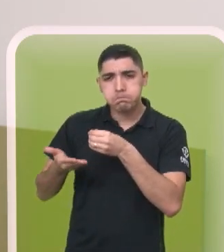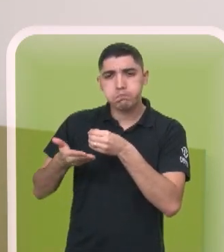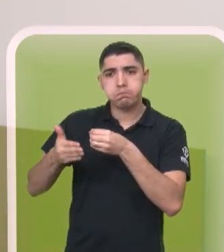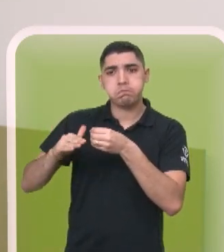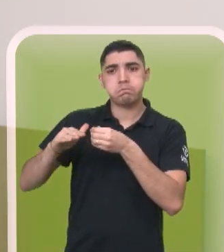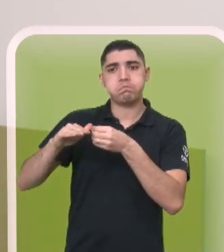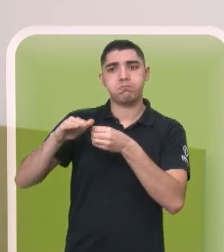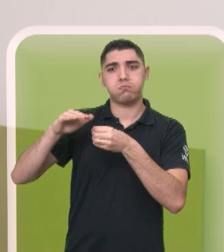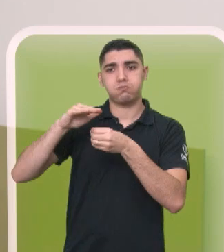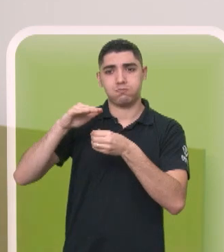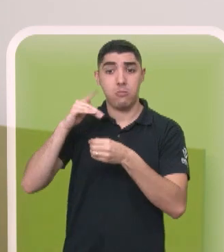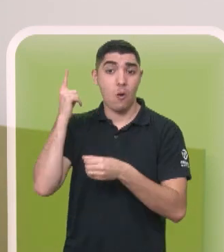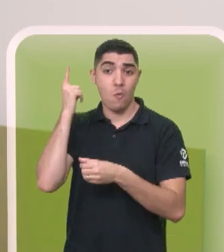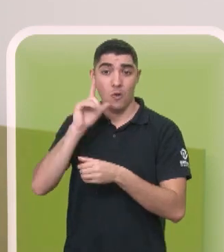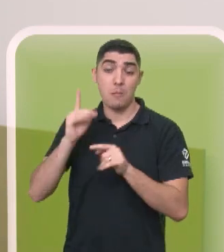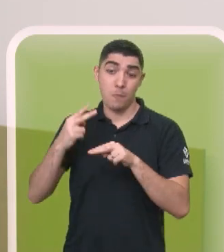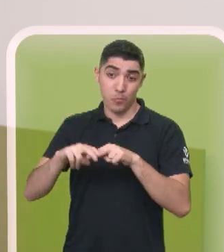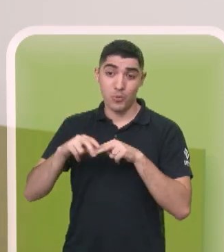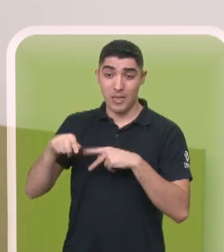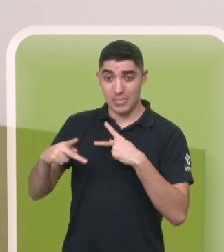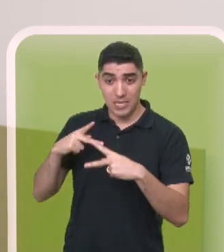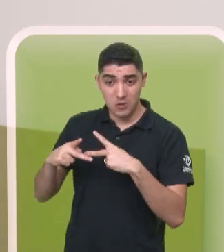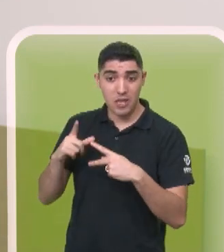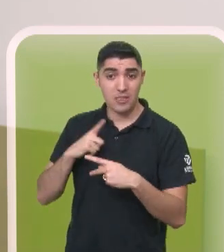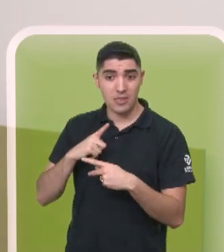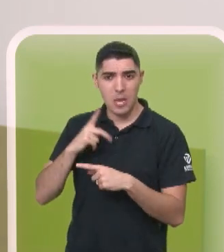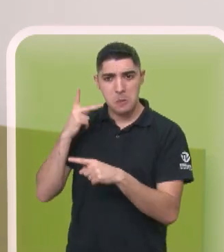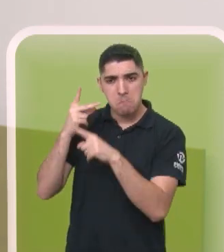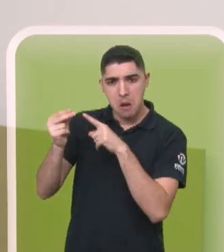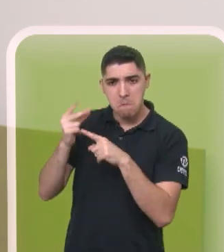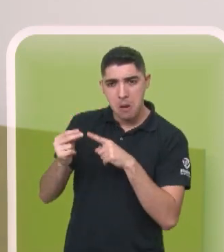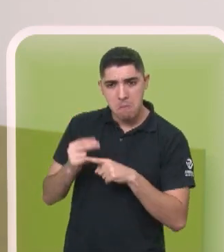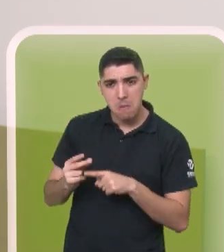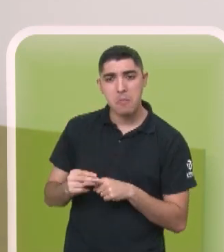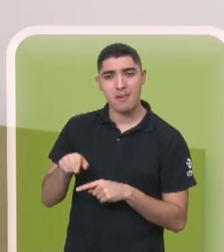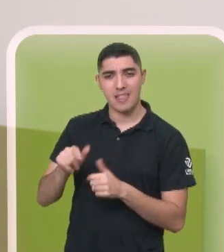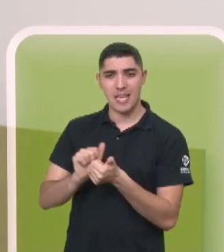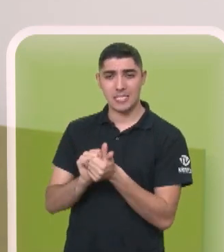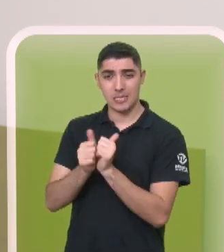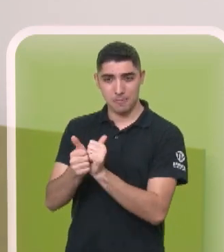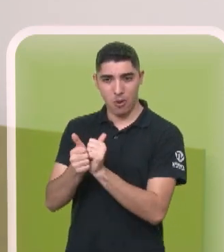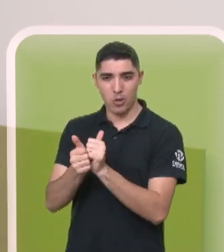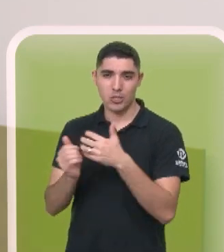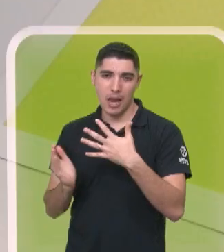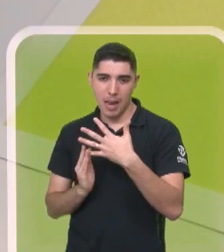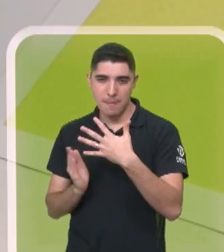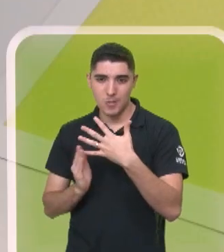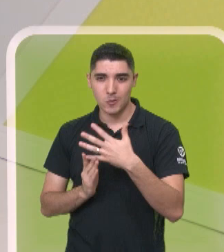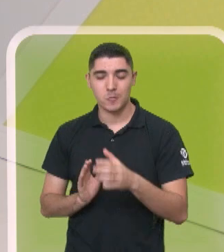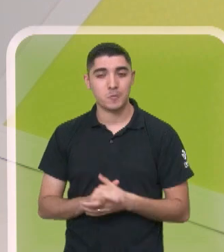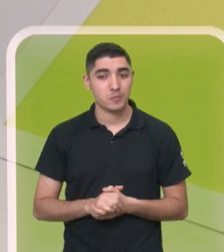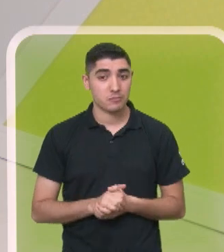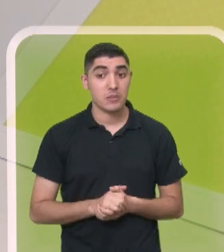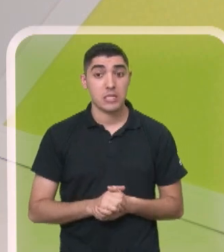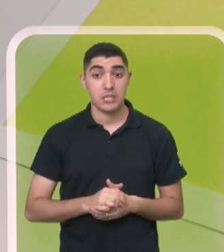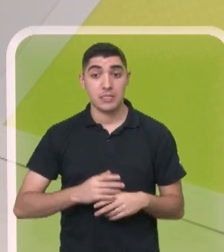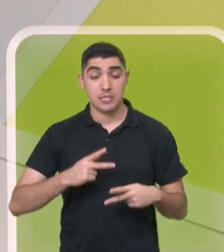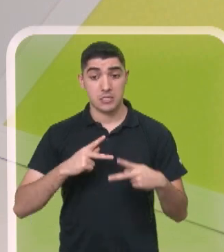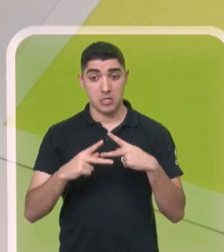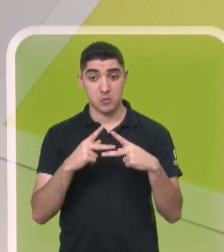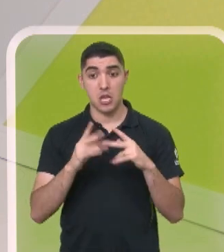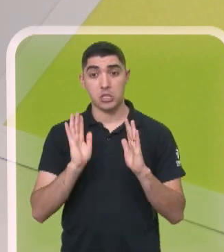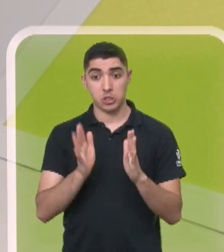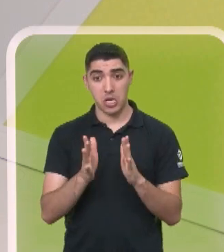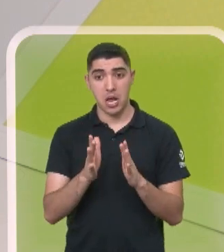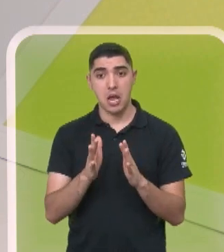o São José vem, São José, a cidade de São José vem colhendo esses frutos aí nos esportes amadores. São José já é campeão, foi de forma antecipada, a